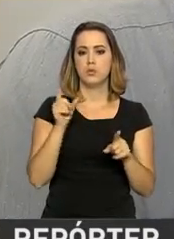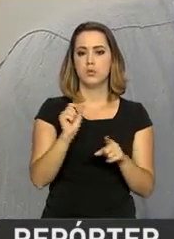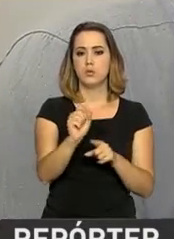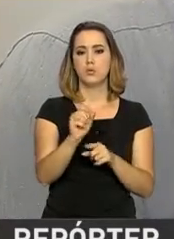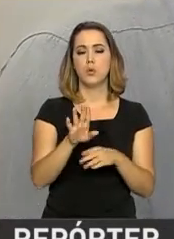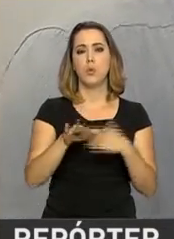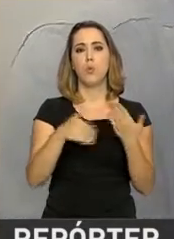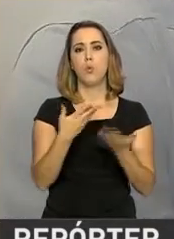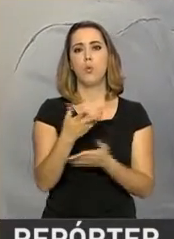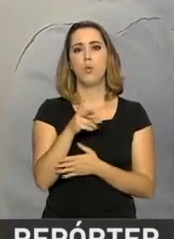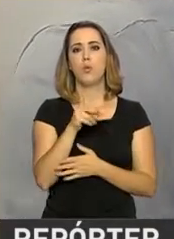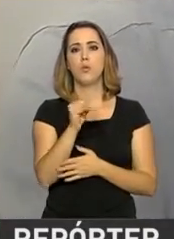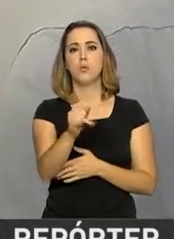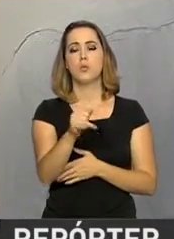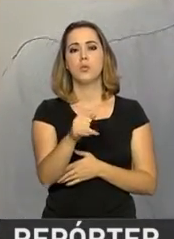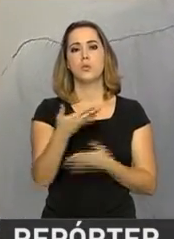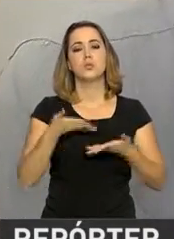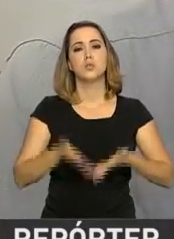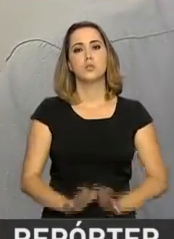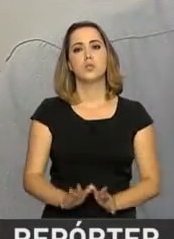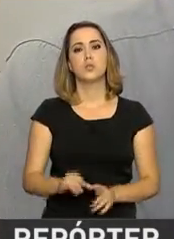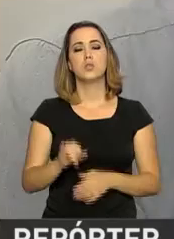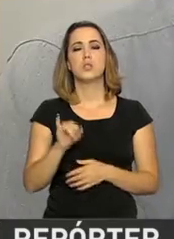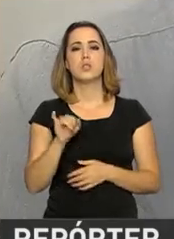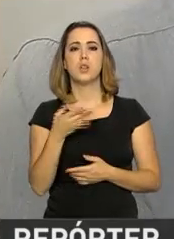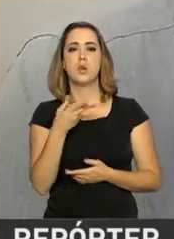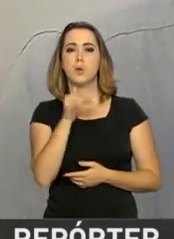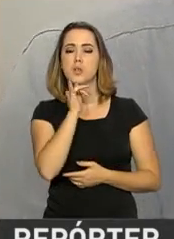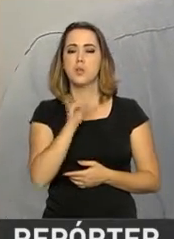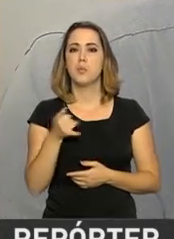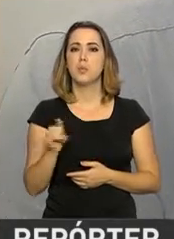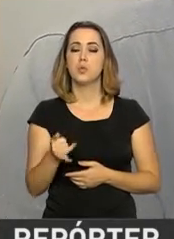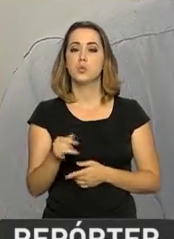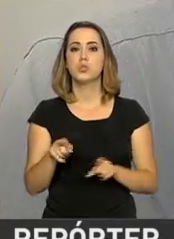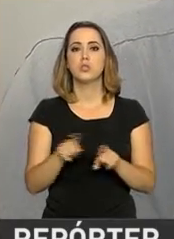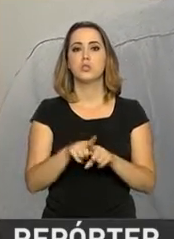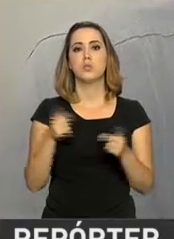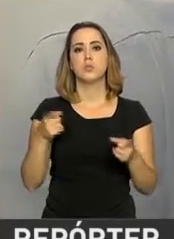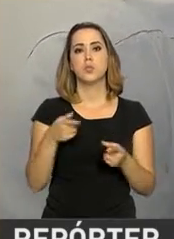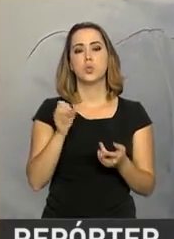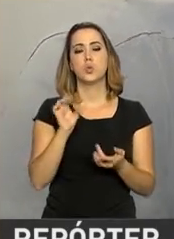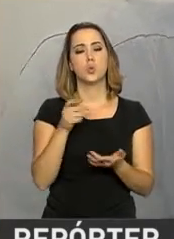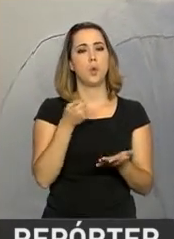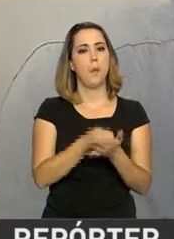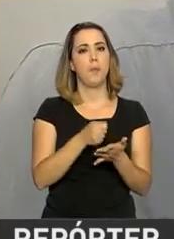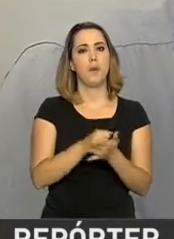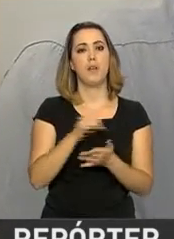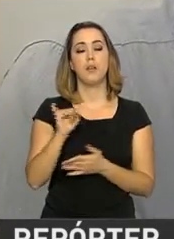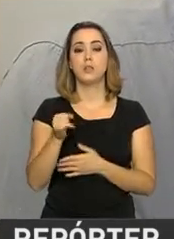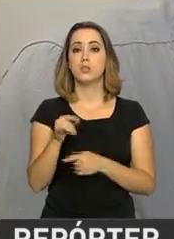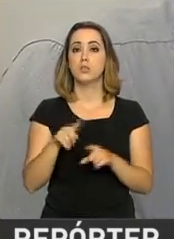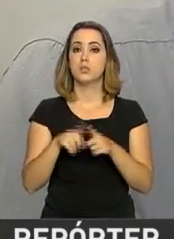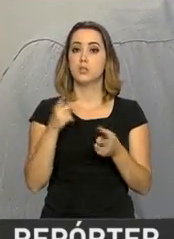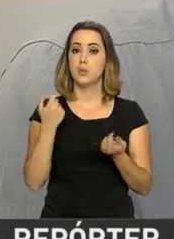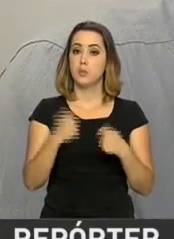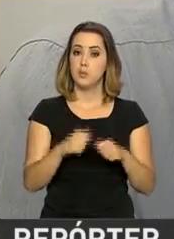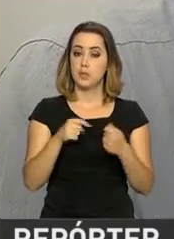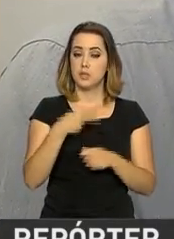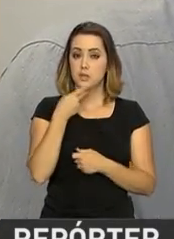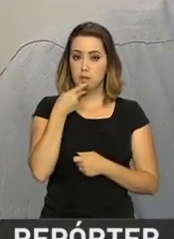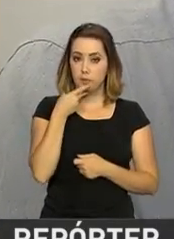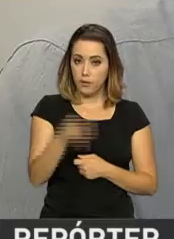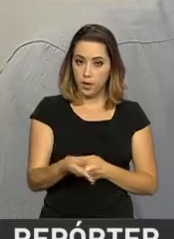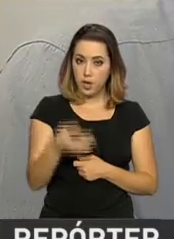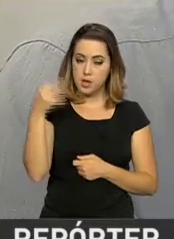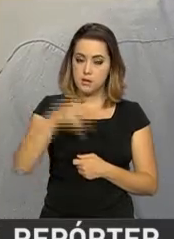de nascimento vamos supor que ele diga em janeiro a então seu calendário o pagamento só está previsto para janeiro então ele deve enfatizar